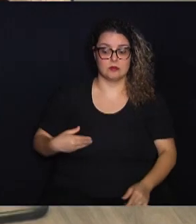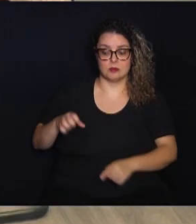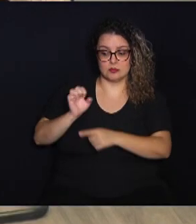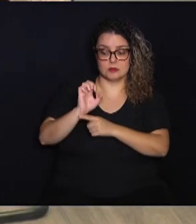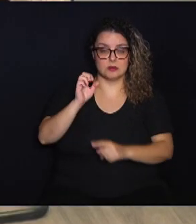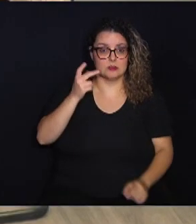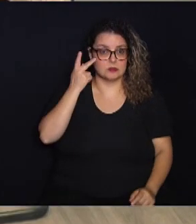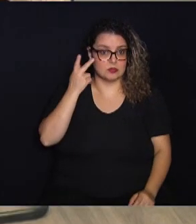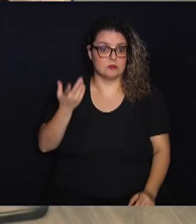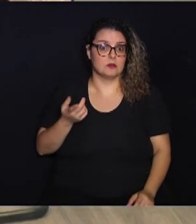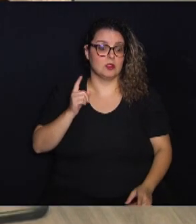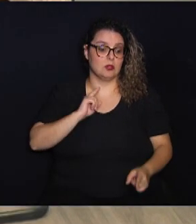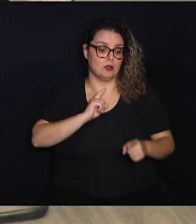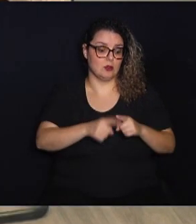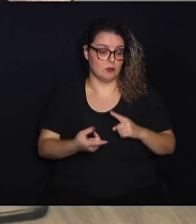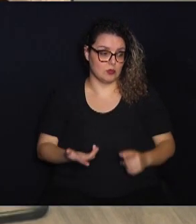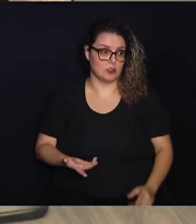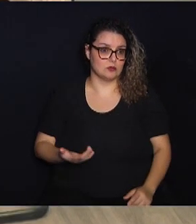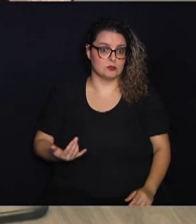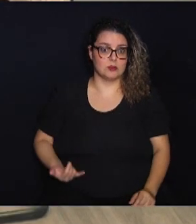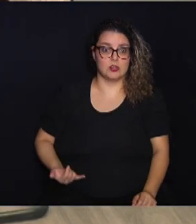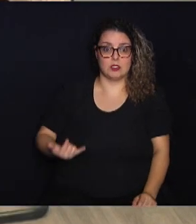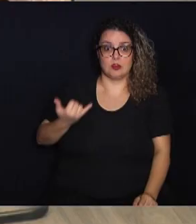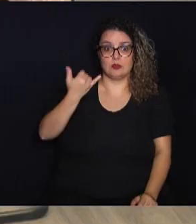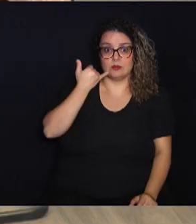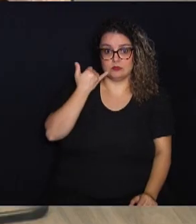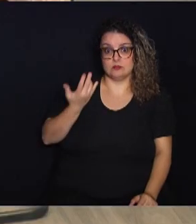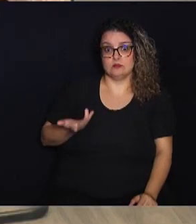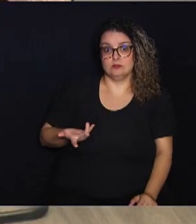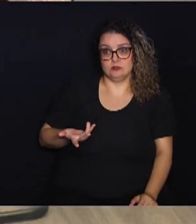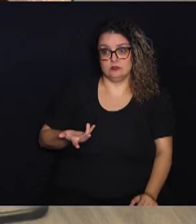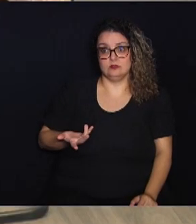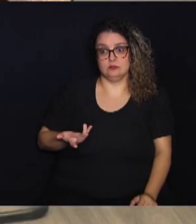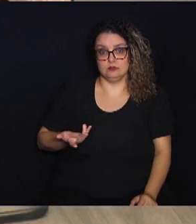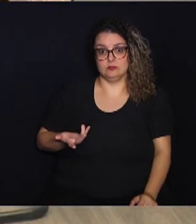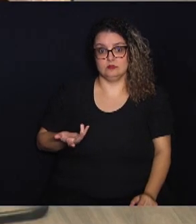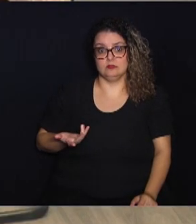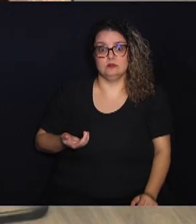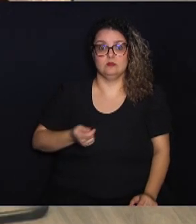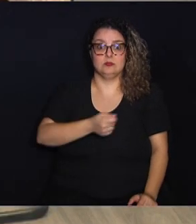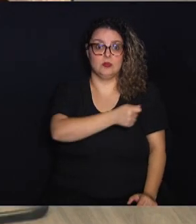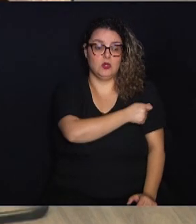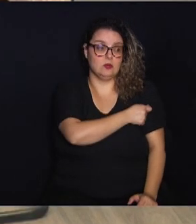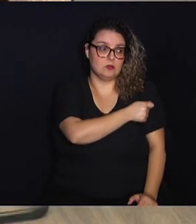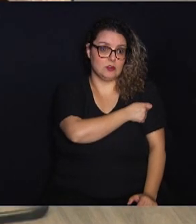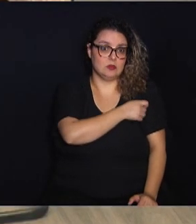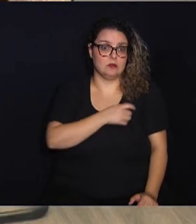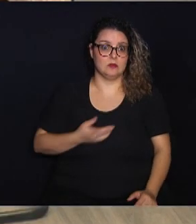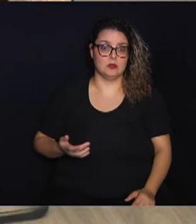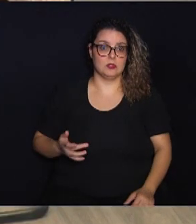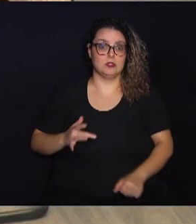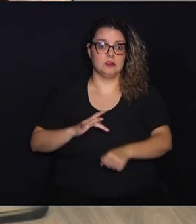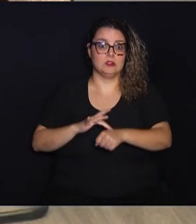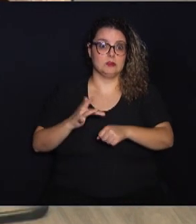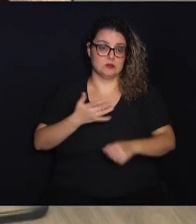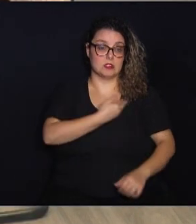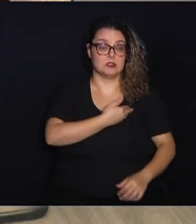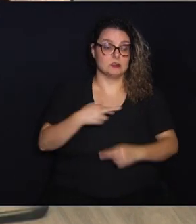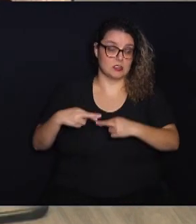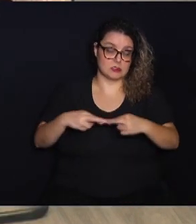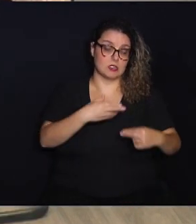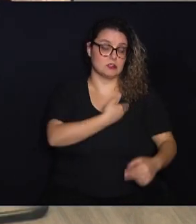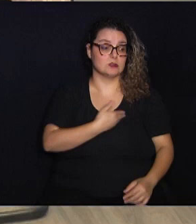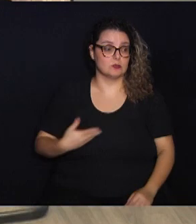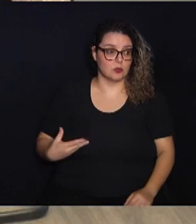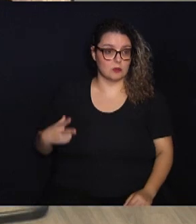Paulo, que proíbe celulares para os alunos das redes públicas e privadas. Como é